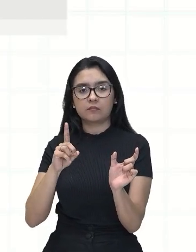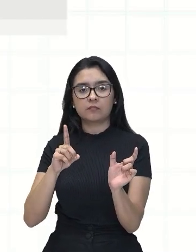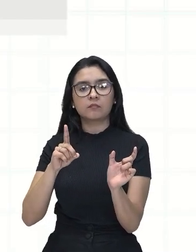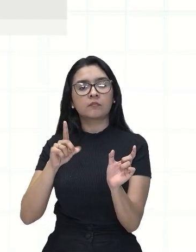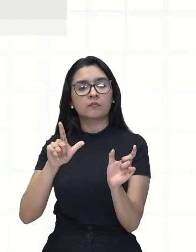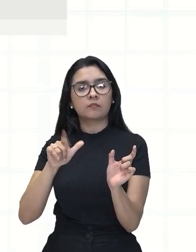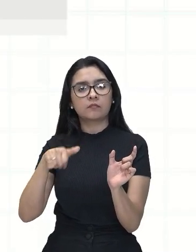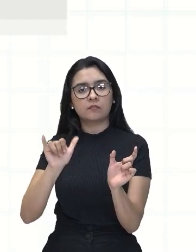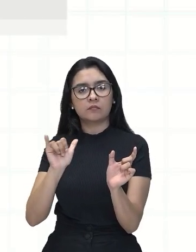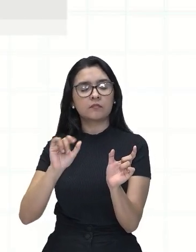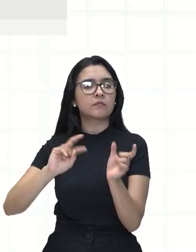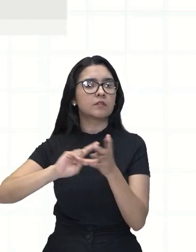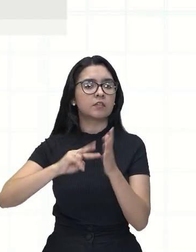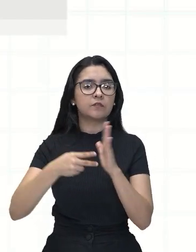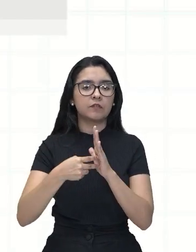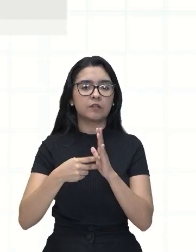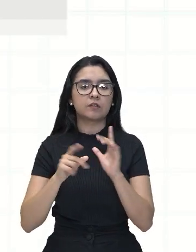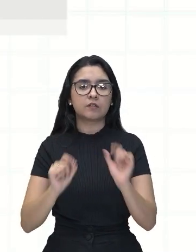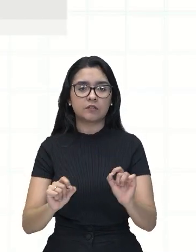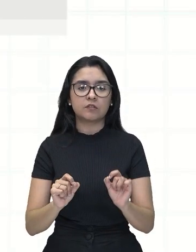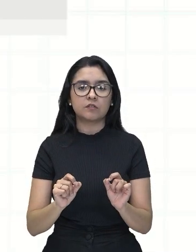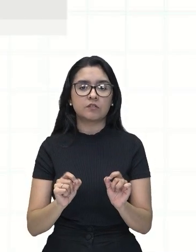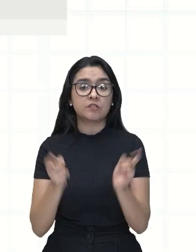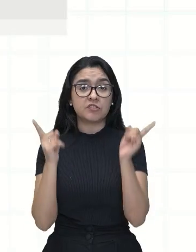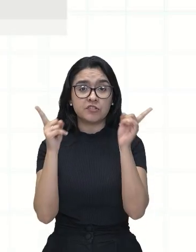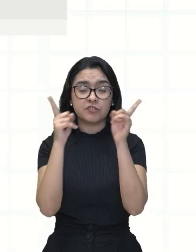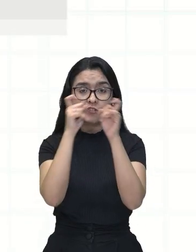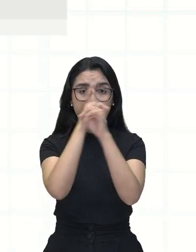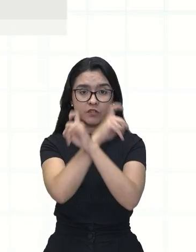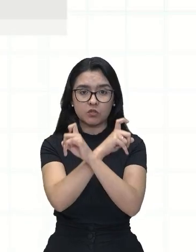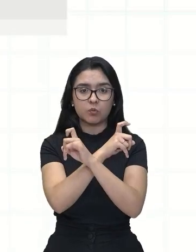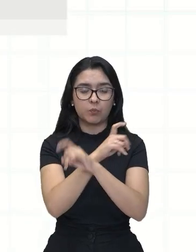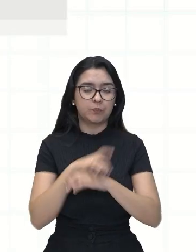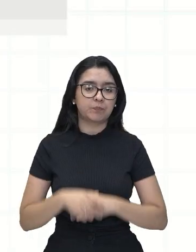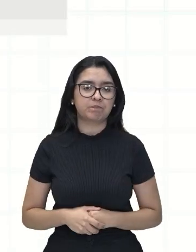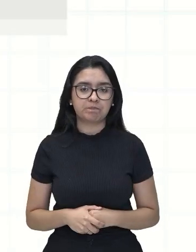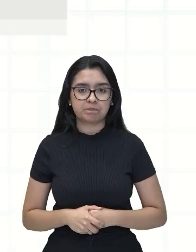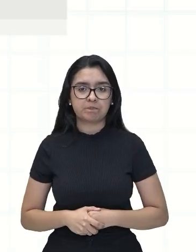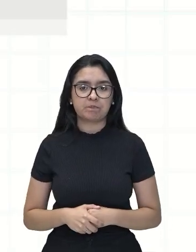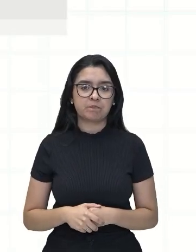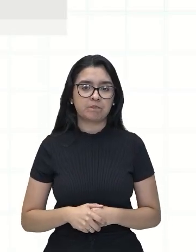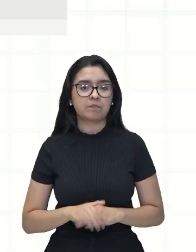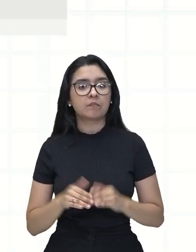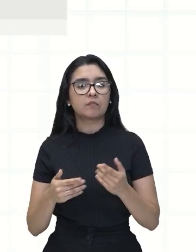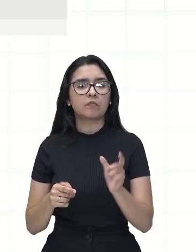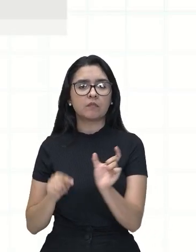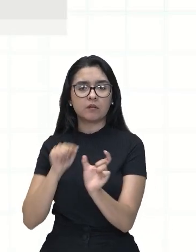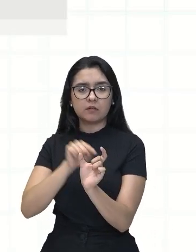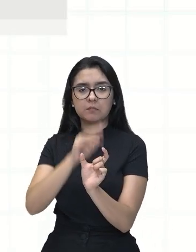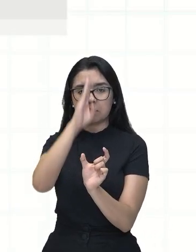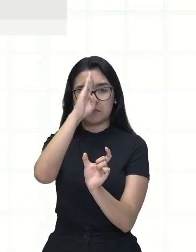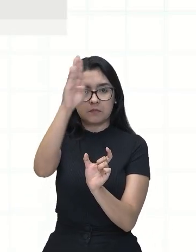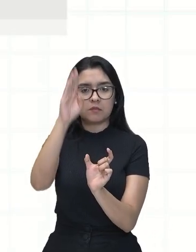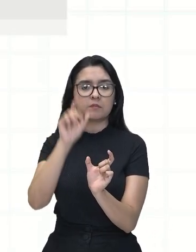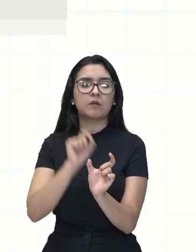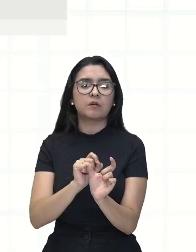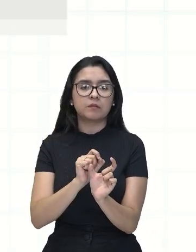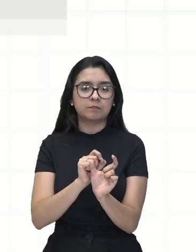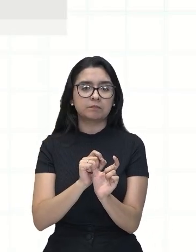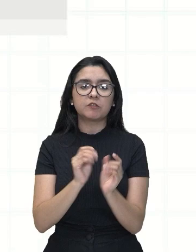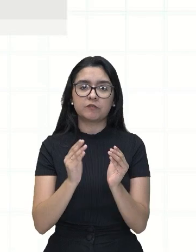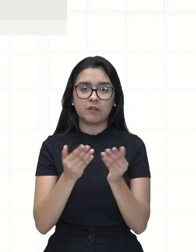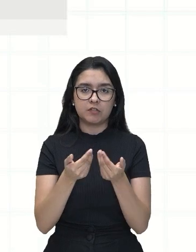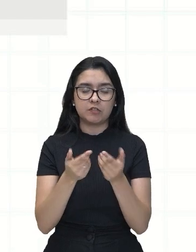que significa aí dificilmente, hardly. A raiz da palavra, vamos lá dividir aqui também,